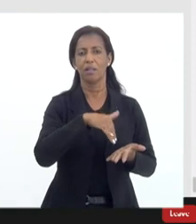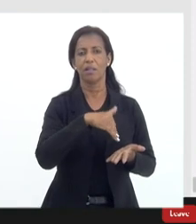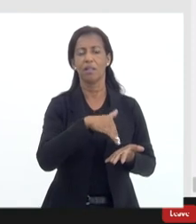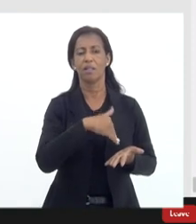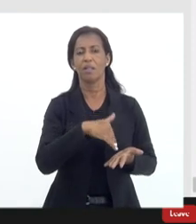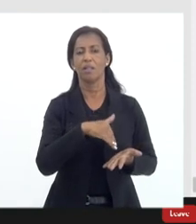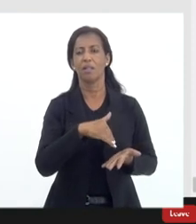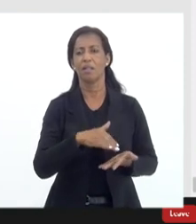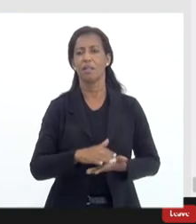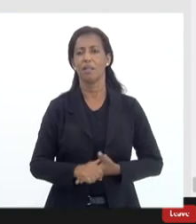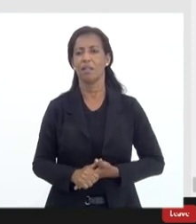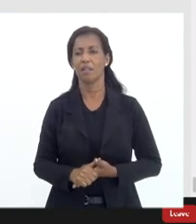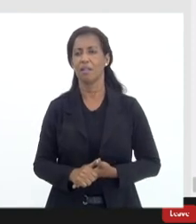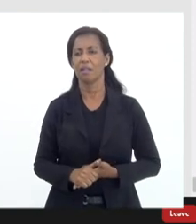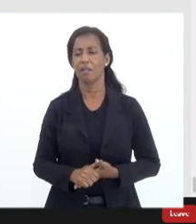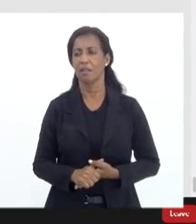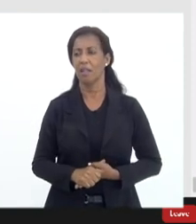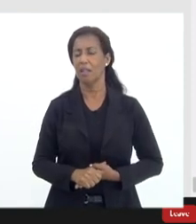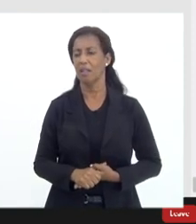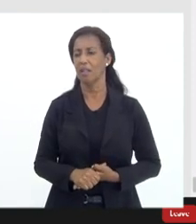subsecretária pedagógica.